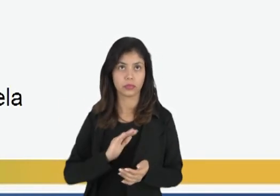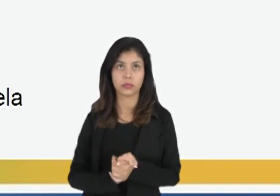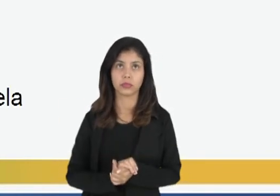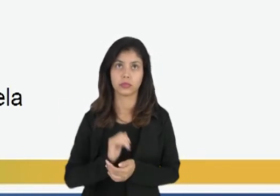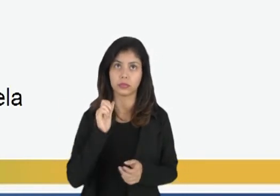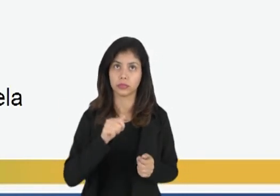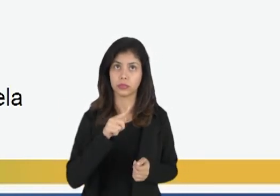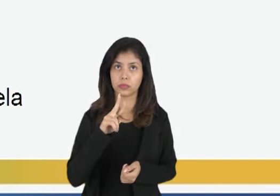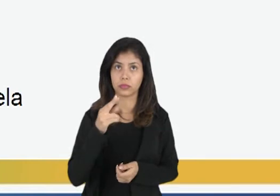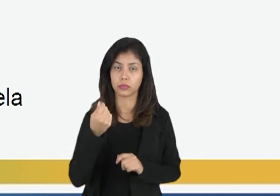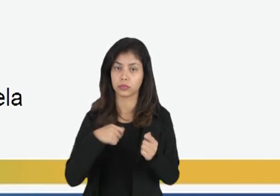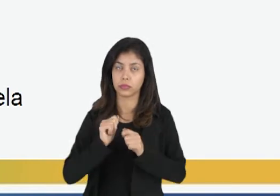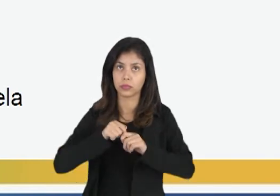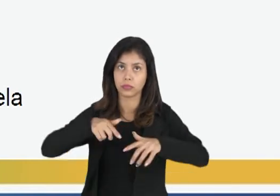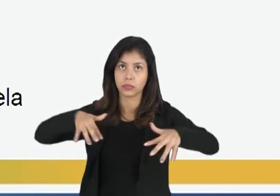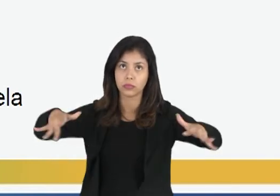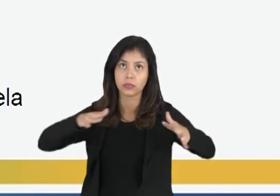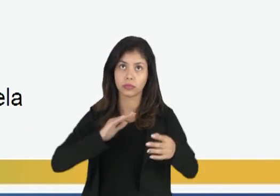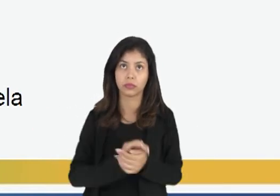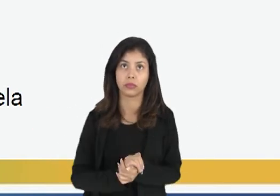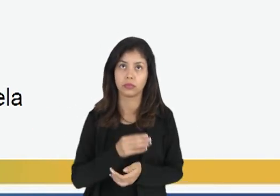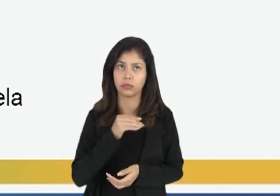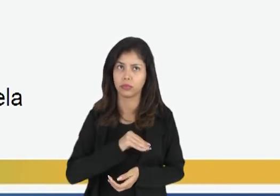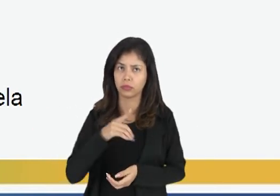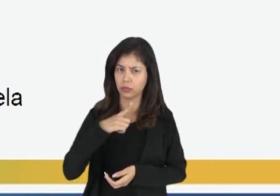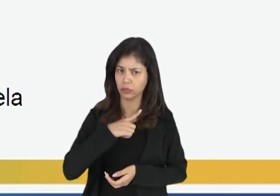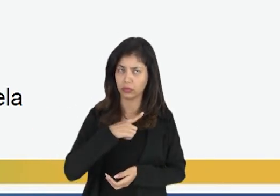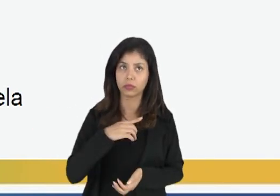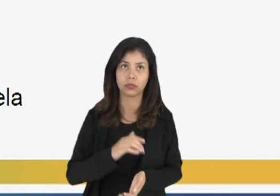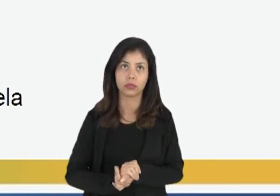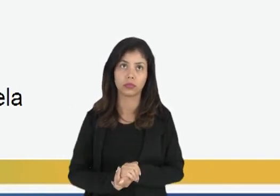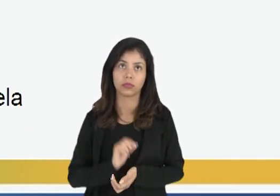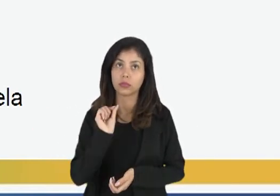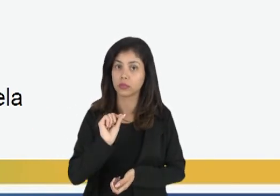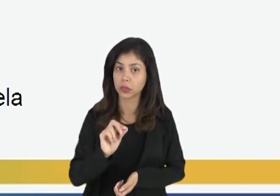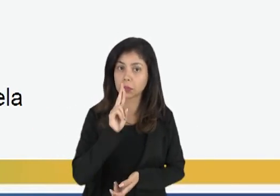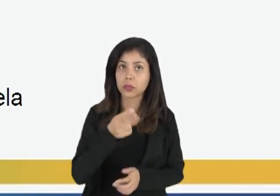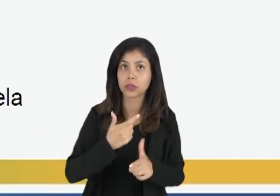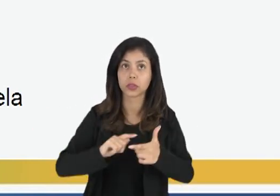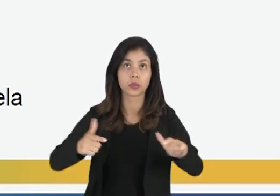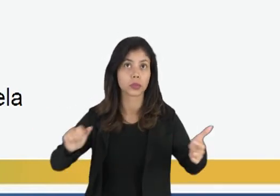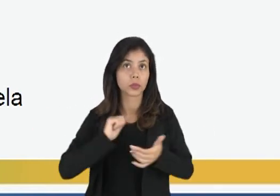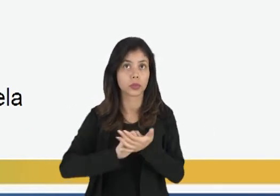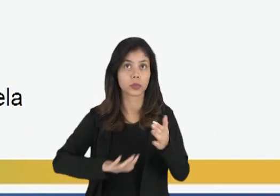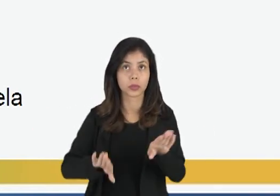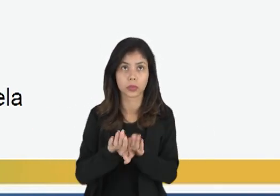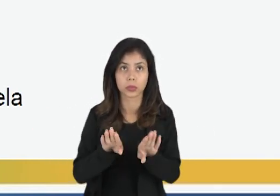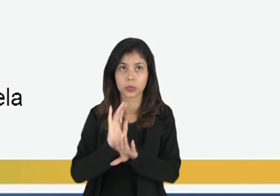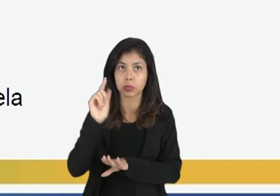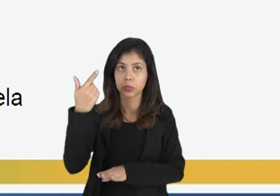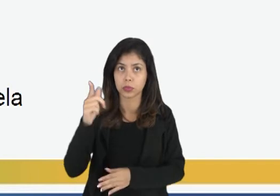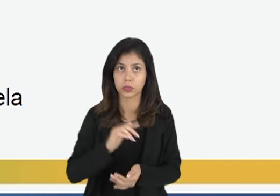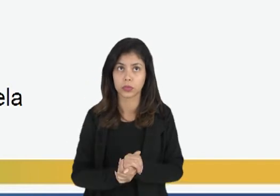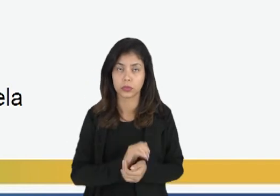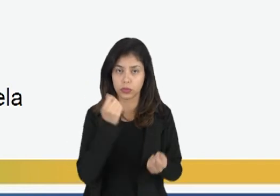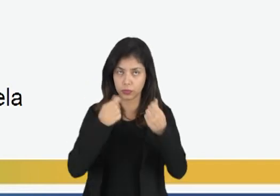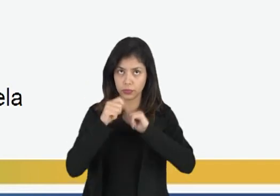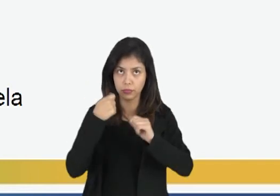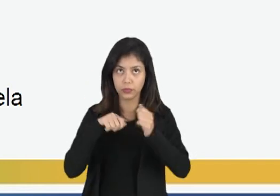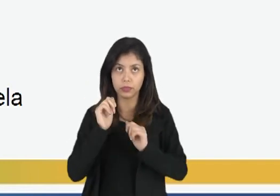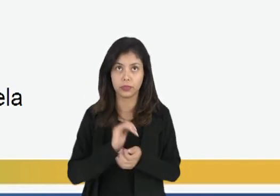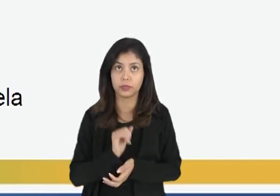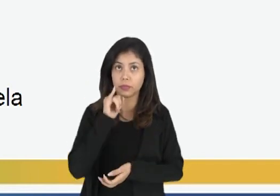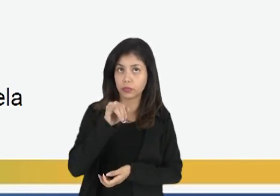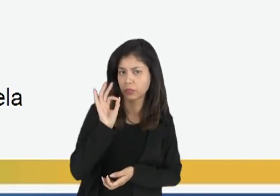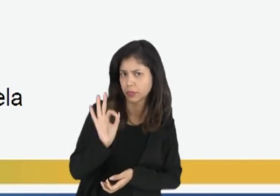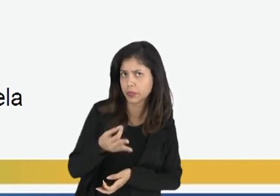O agronegócio ampliou a renda das cidades do interior, o que resultou em aumento de atividade também em outros segmentos da